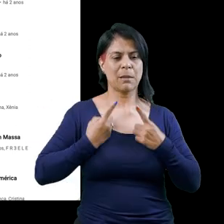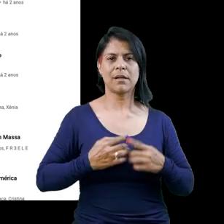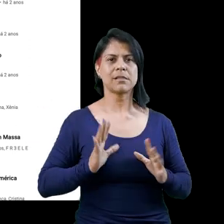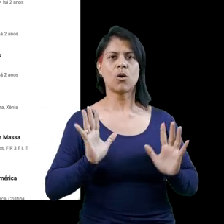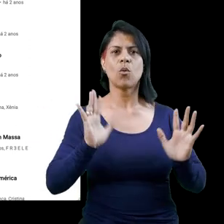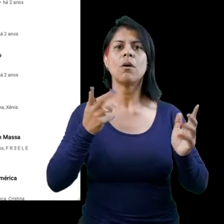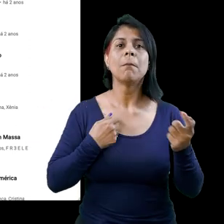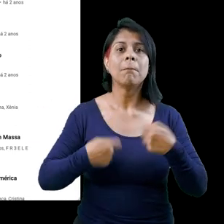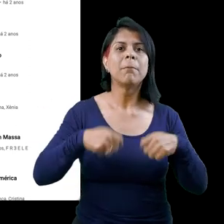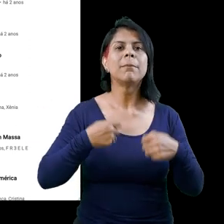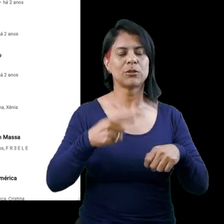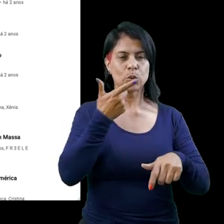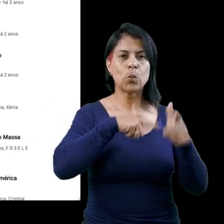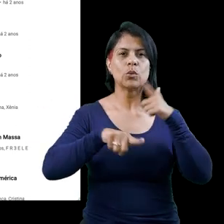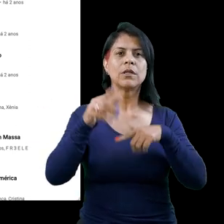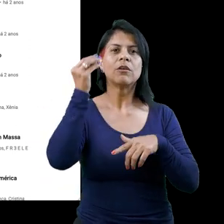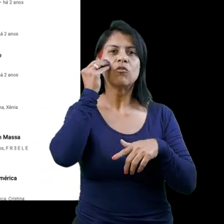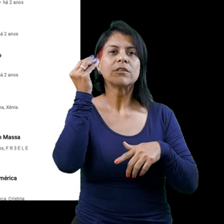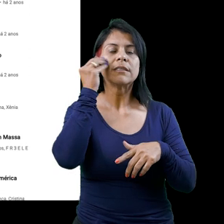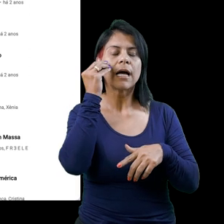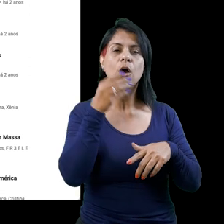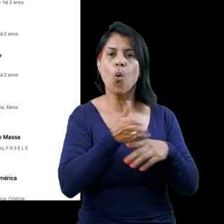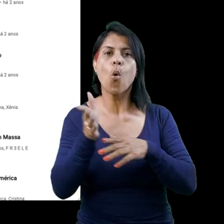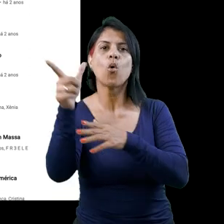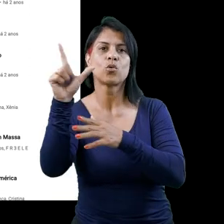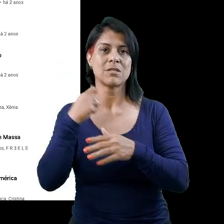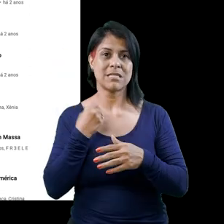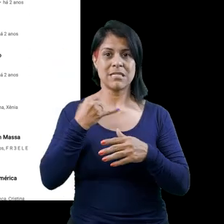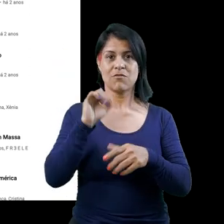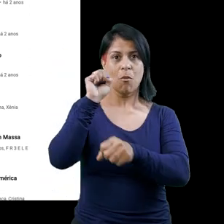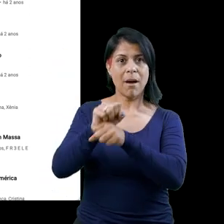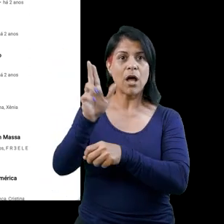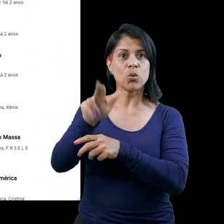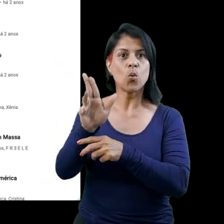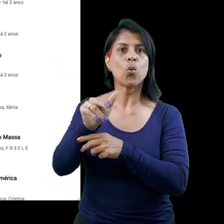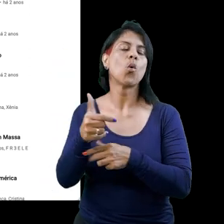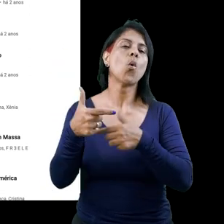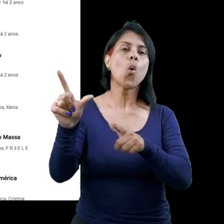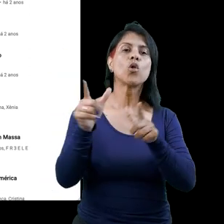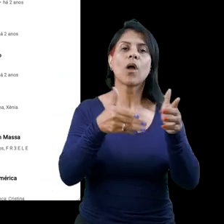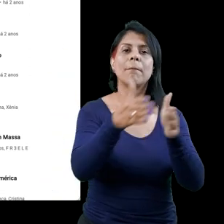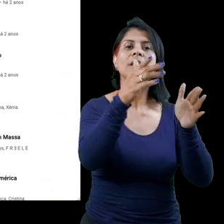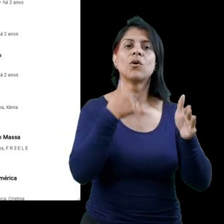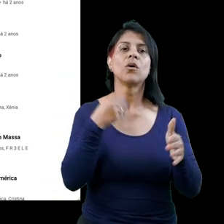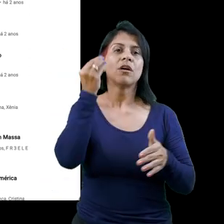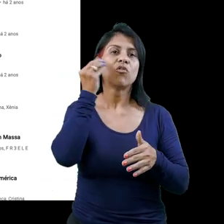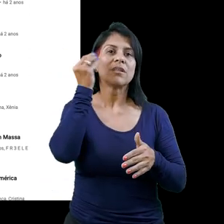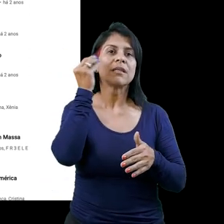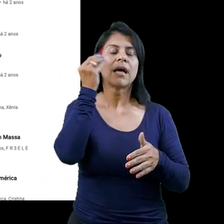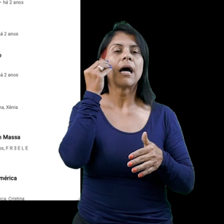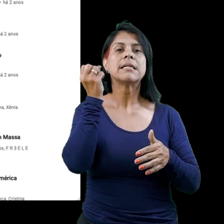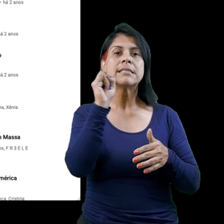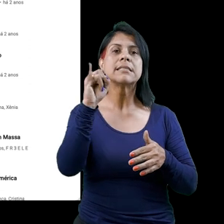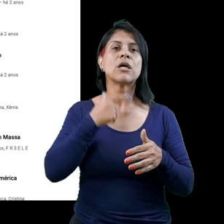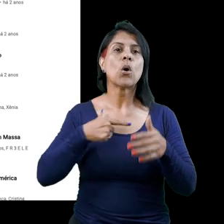já chega, me mantenho forte, desvio, já que tô na contramão. Já não encosto marcha ofensivo, não tá tudo indo na mesma direção. Não, sinto atração por coisas estéticas,